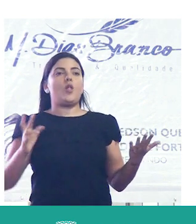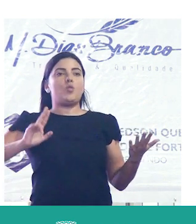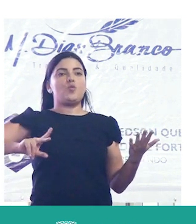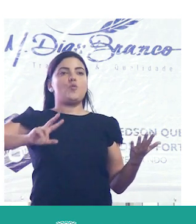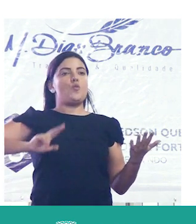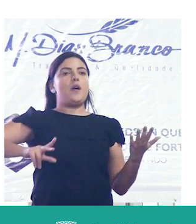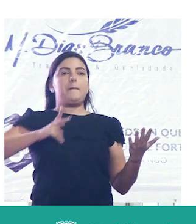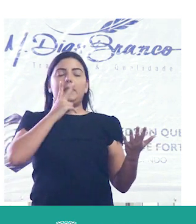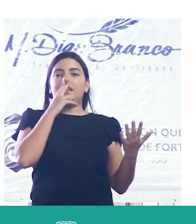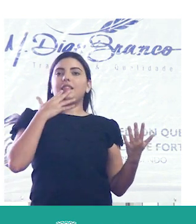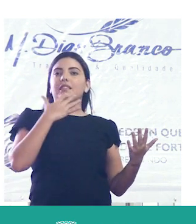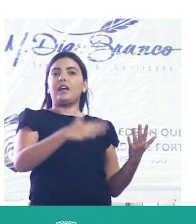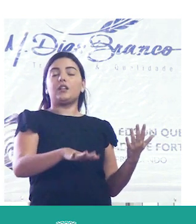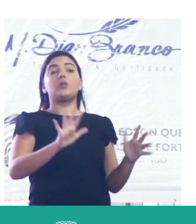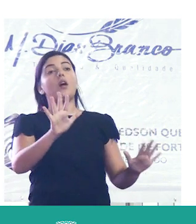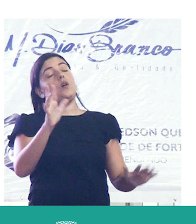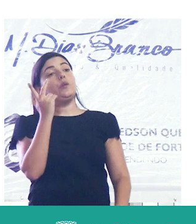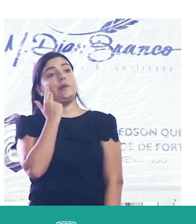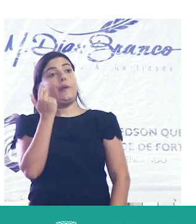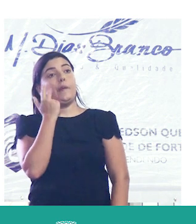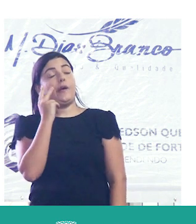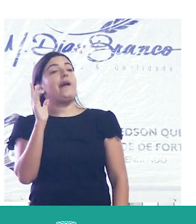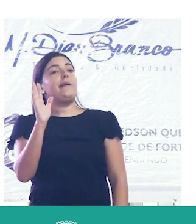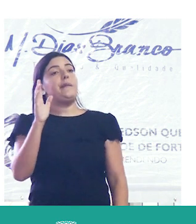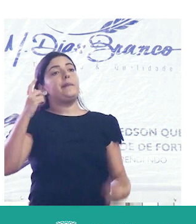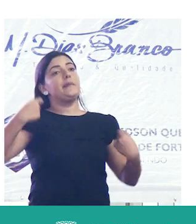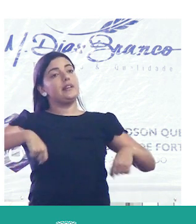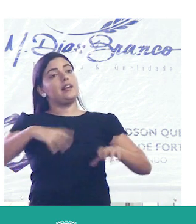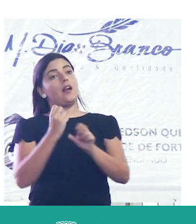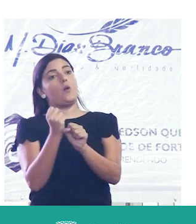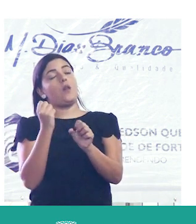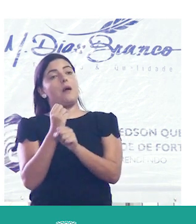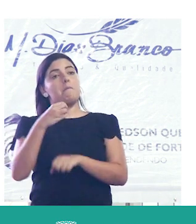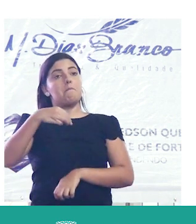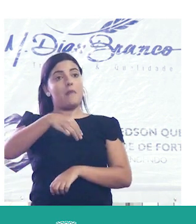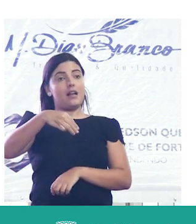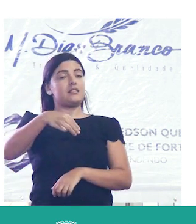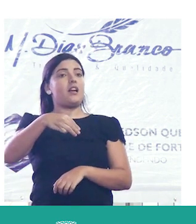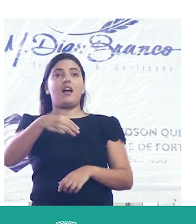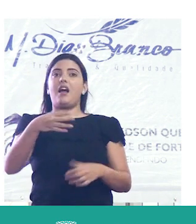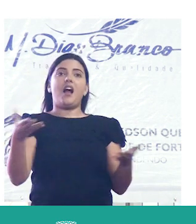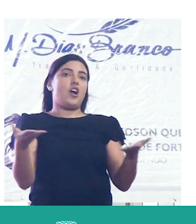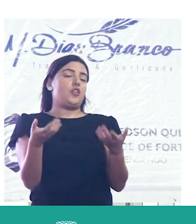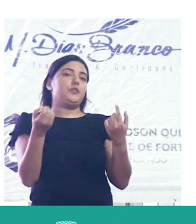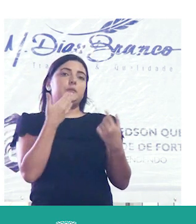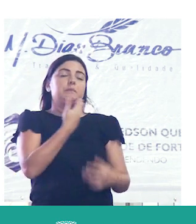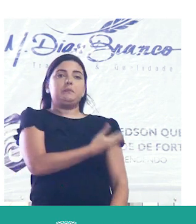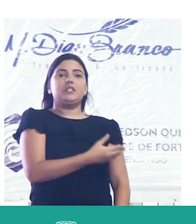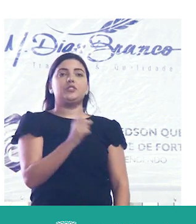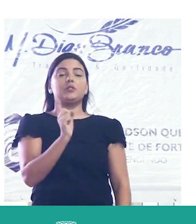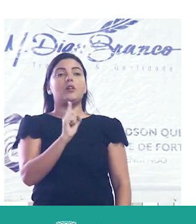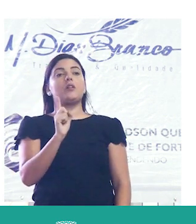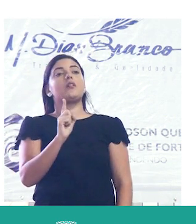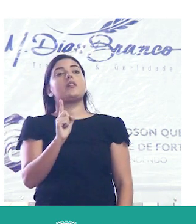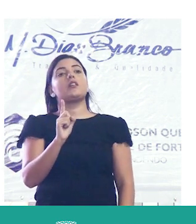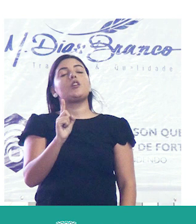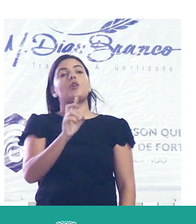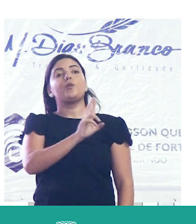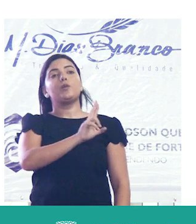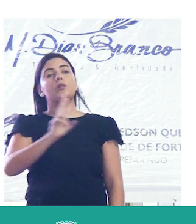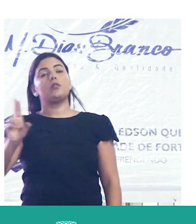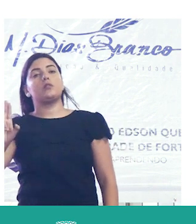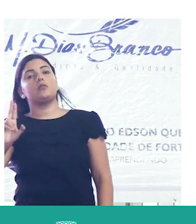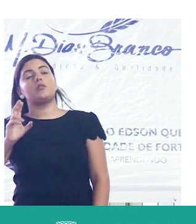ó. Normalmente ele pede para você calcular a massa. Nesse caso ele não pediu. Ele pediu uma coisa